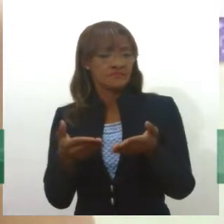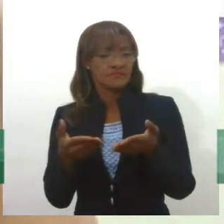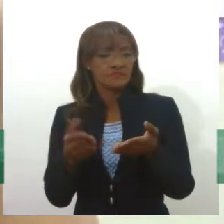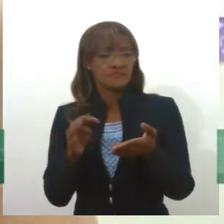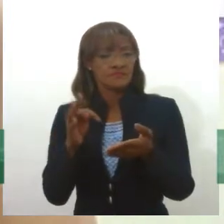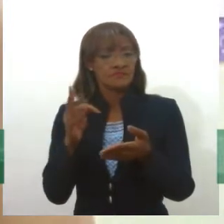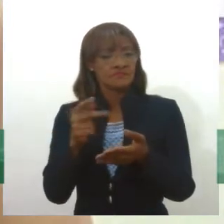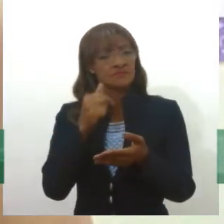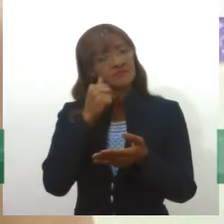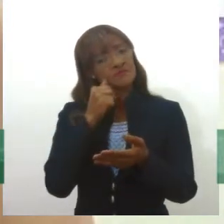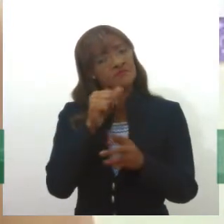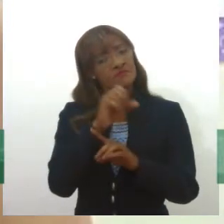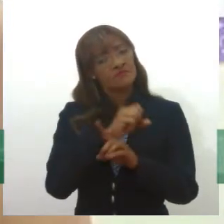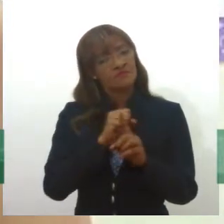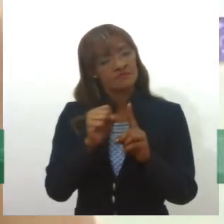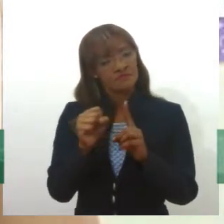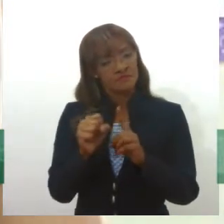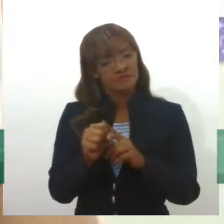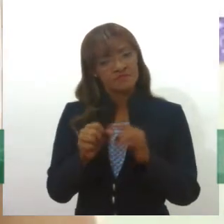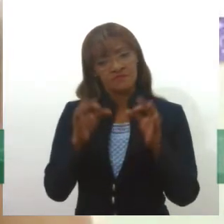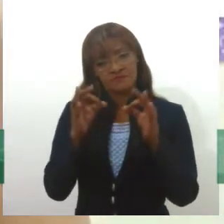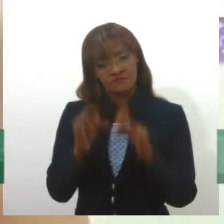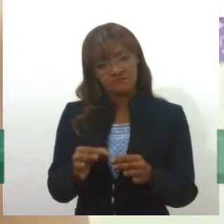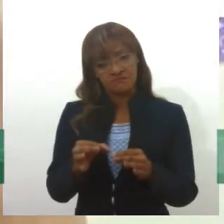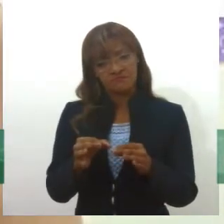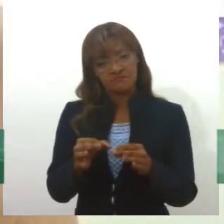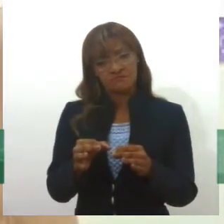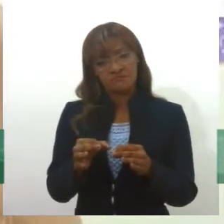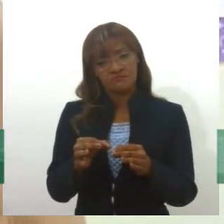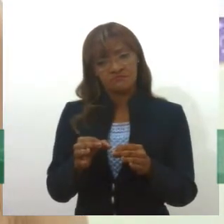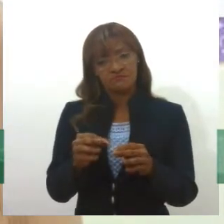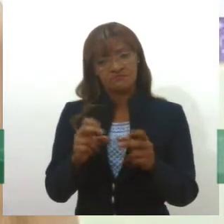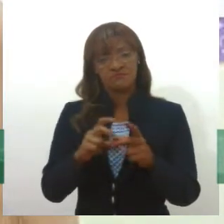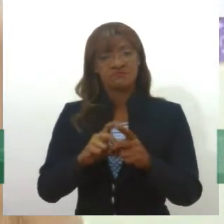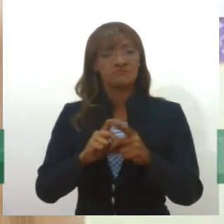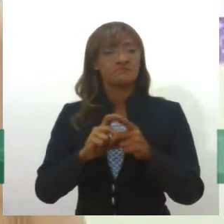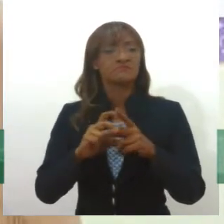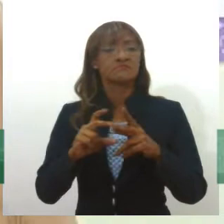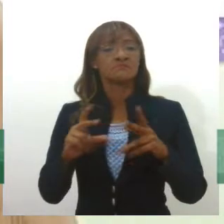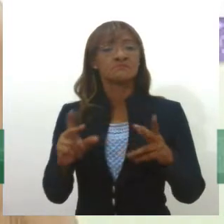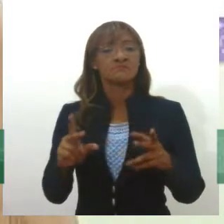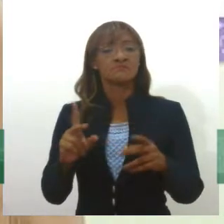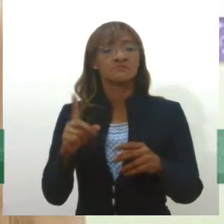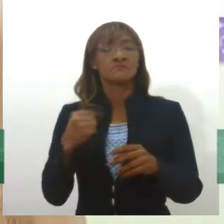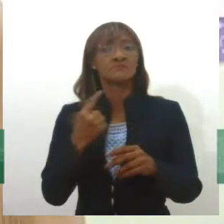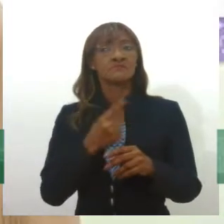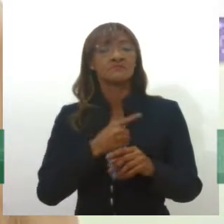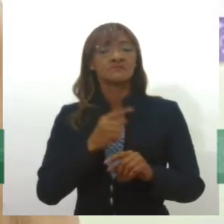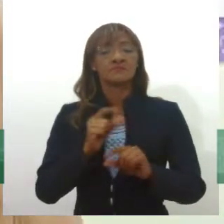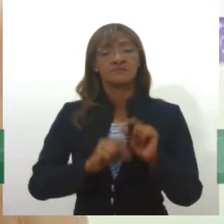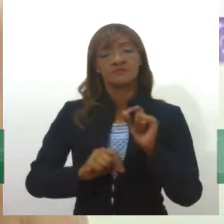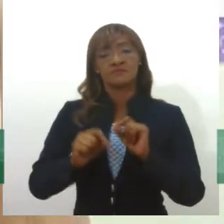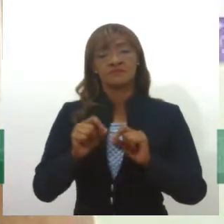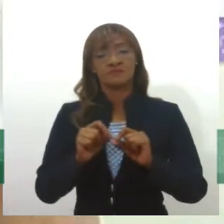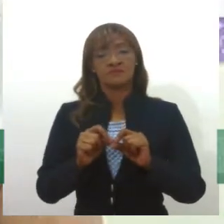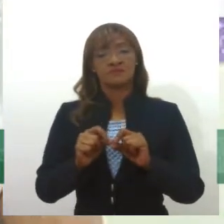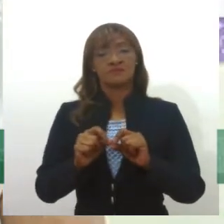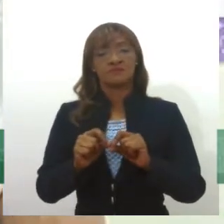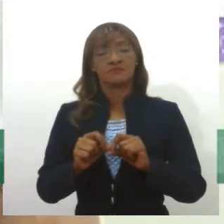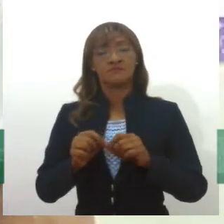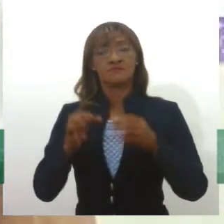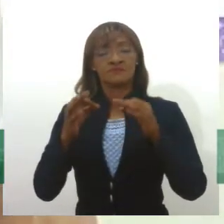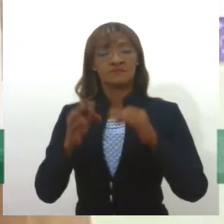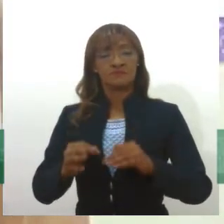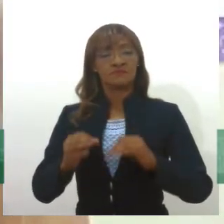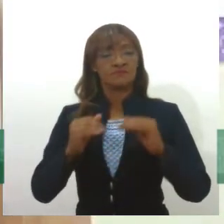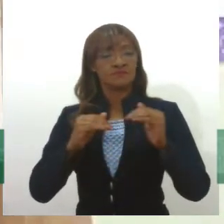numa sociedade justa e inclusiva, numa democracia plena, e essa é uma luta que a gente tem como bandeira central dos nossos